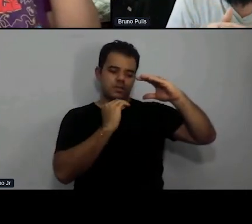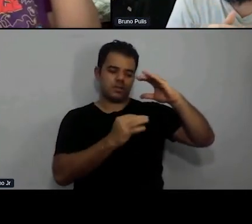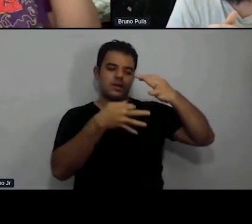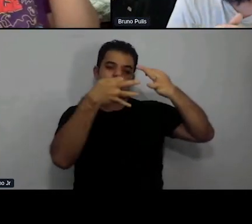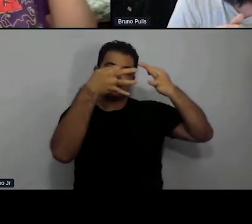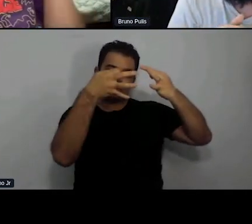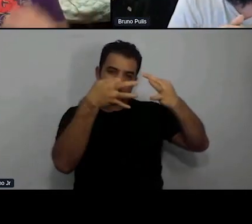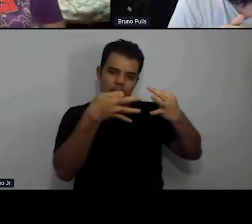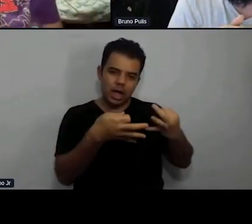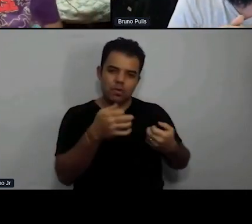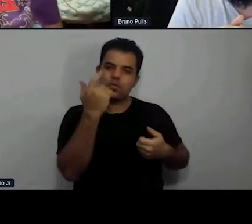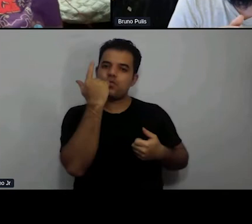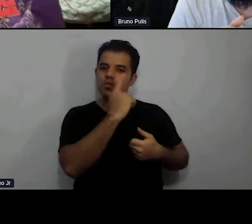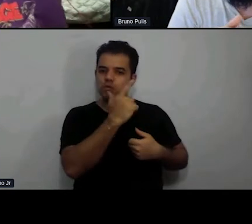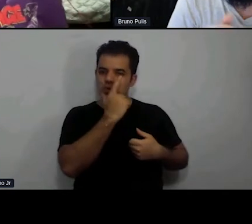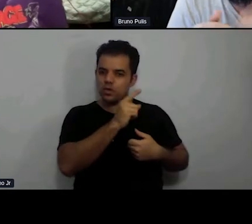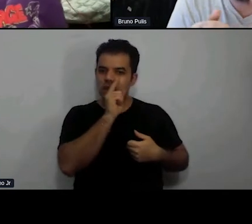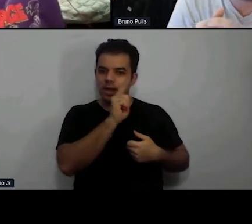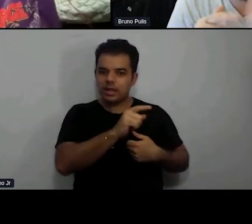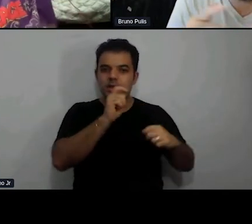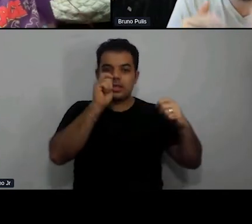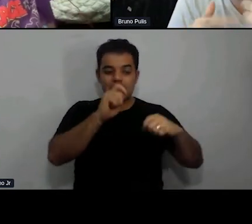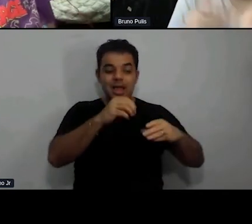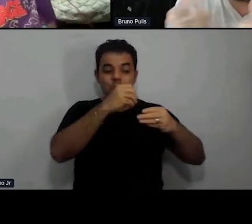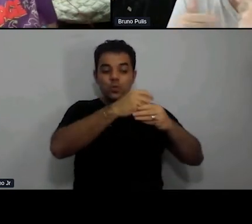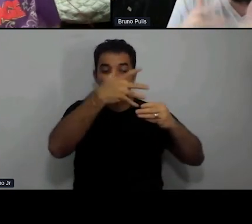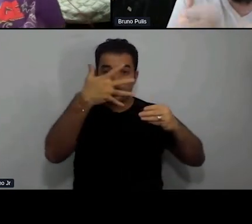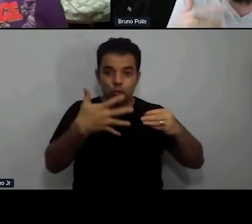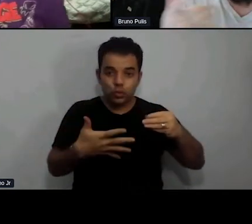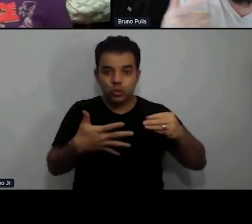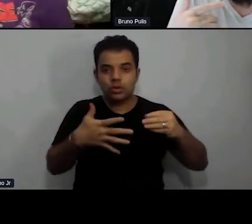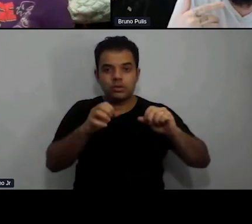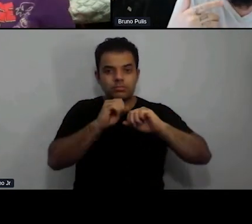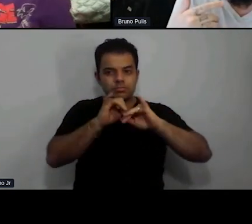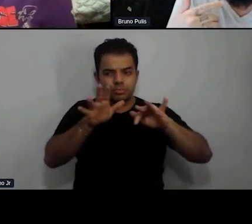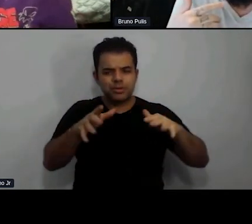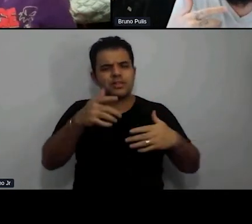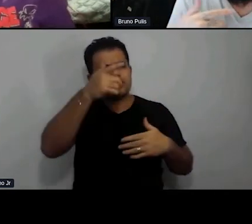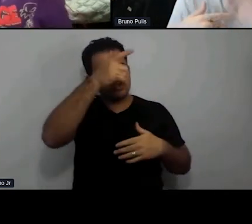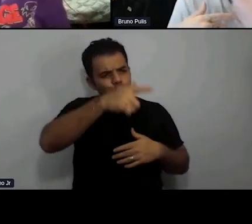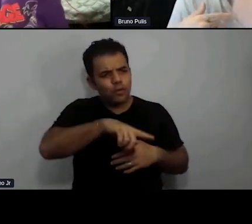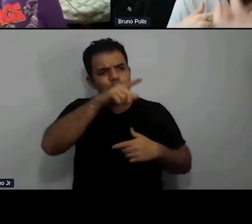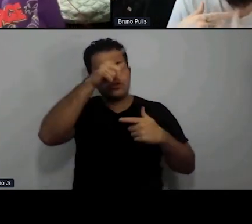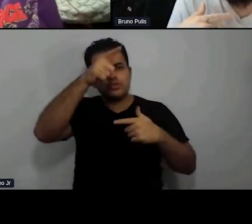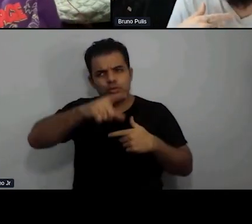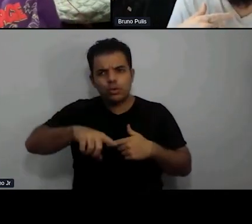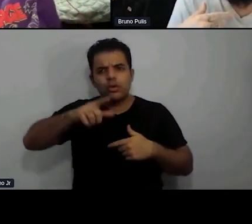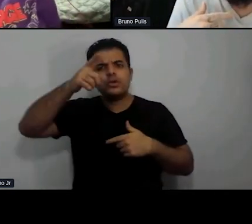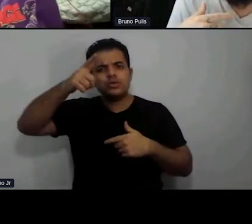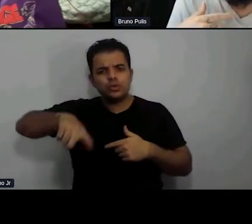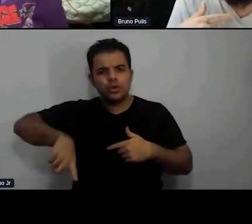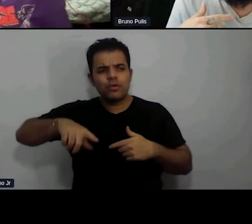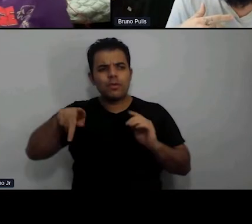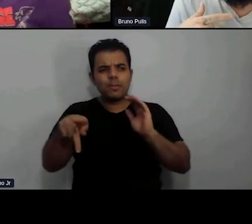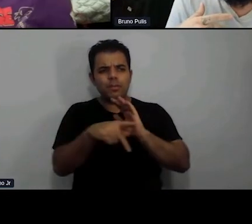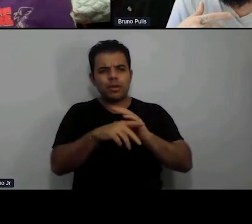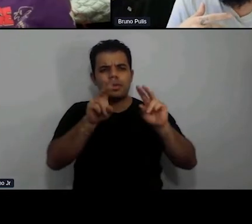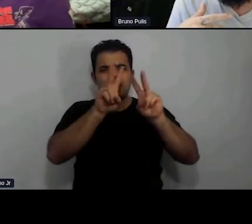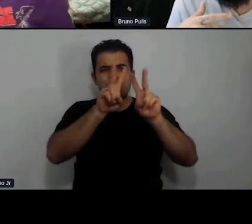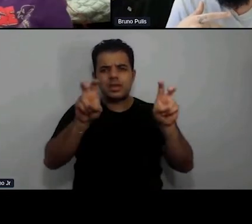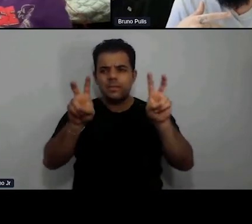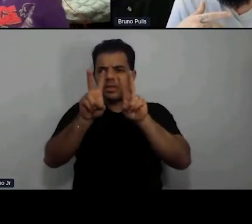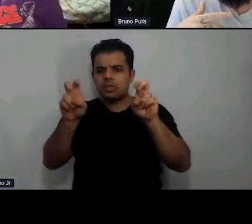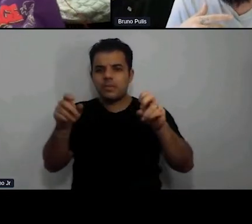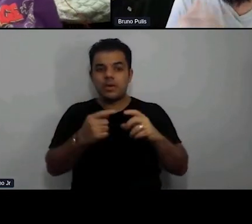tá da forma correta, e esse conteúdo ele vai replicar ali diversas vezes, né, trazendo novos artigos, você tinha